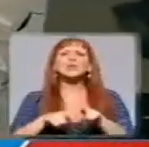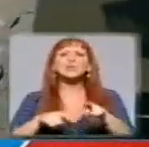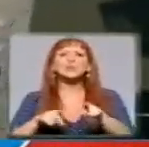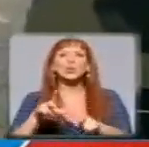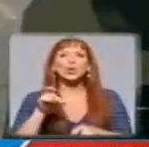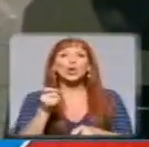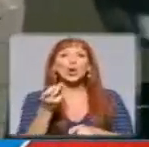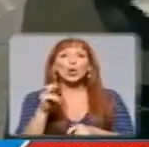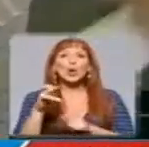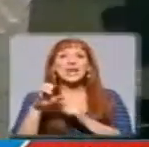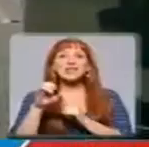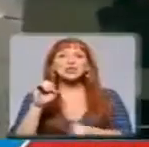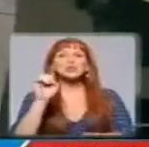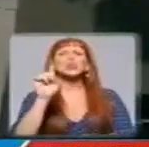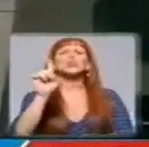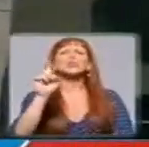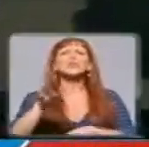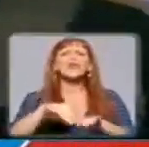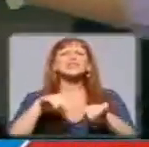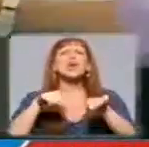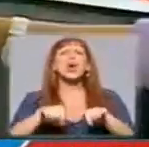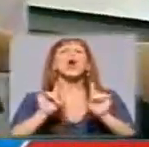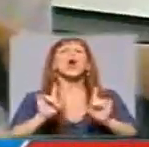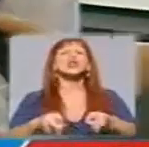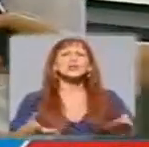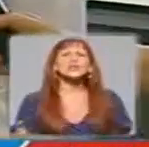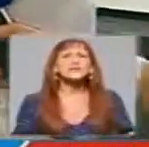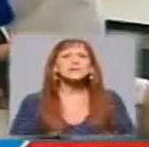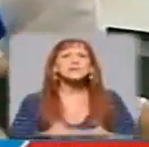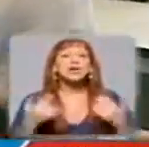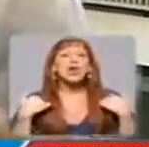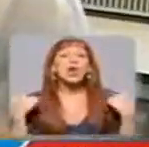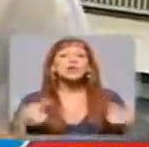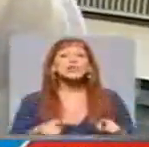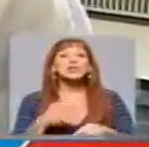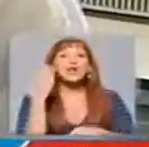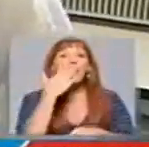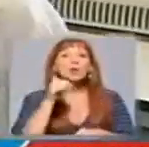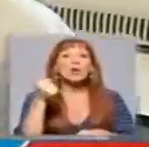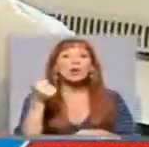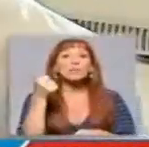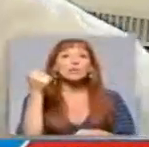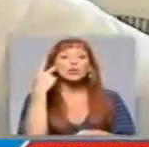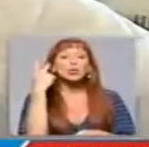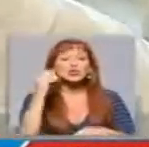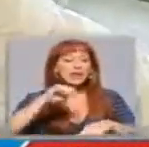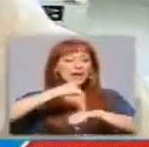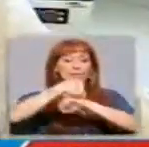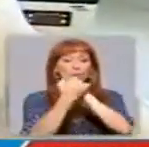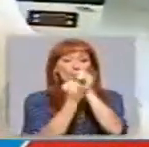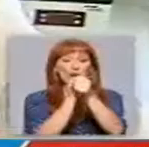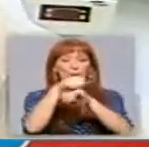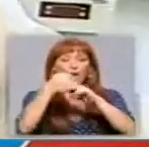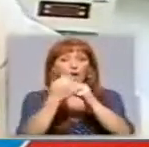tanto que o Lourenço Lourenço O que é que estás a fazer neste momento estamos numa aula de biologia molecular